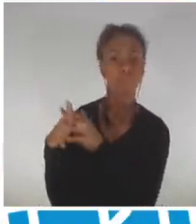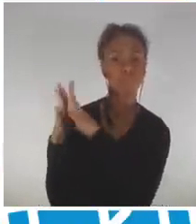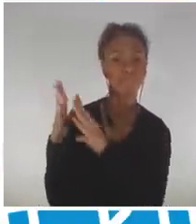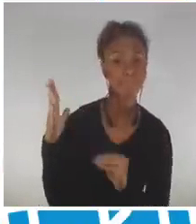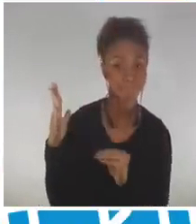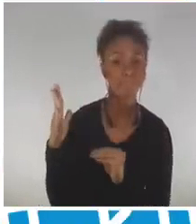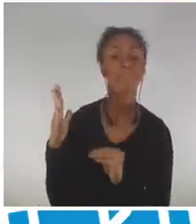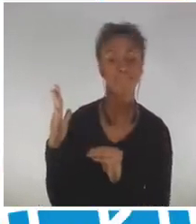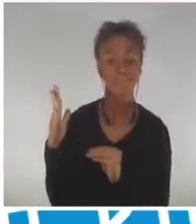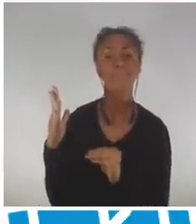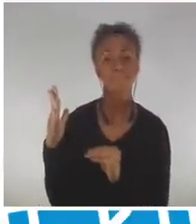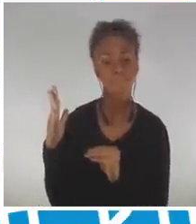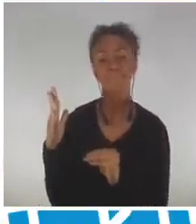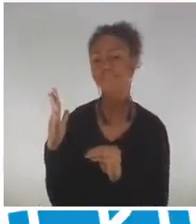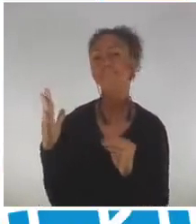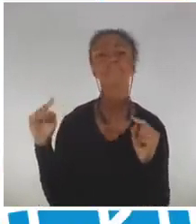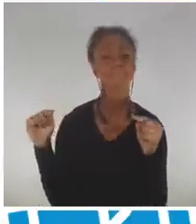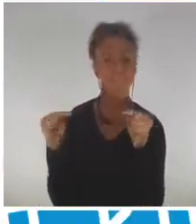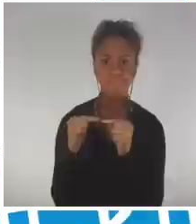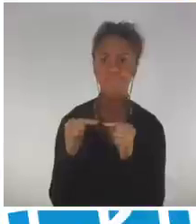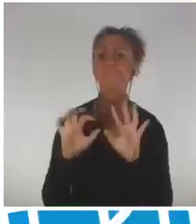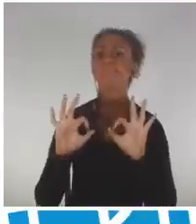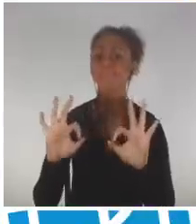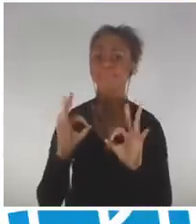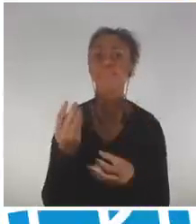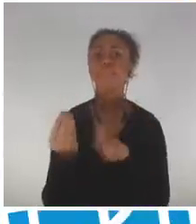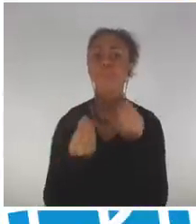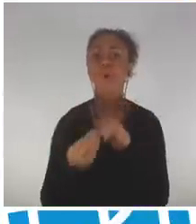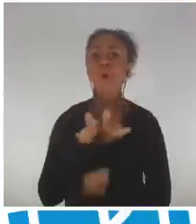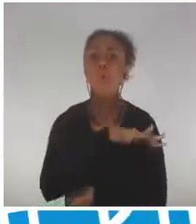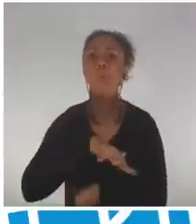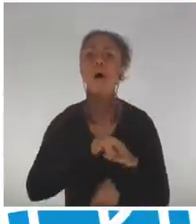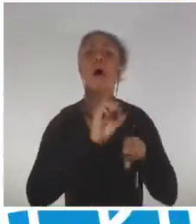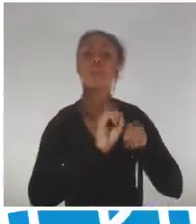Muito adequado para avaliação de sistemas educacionais.